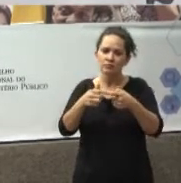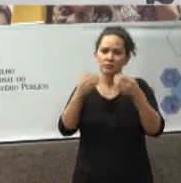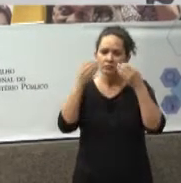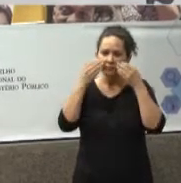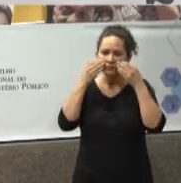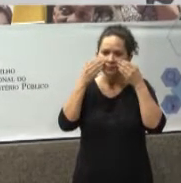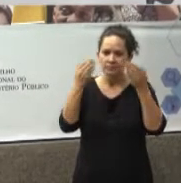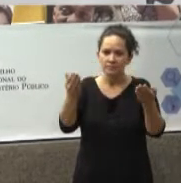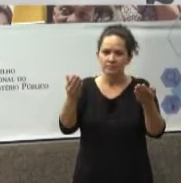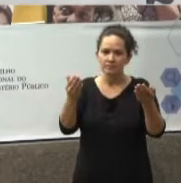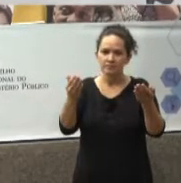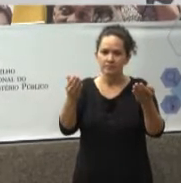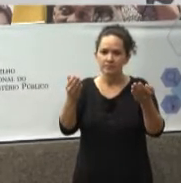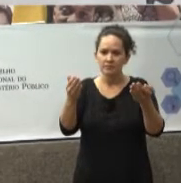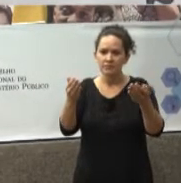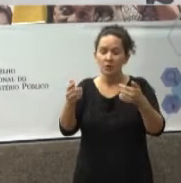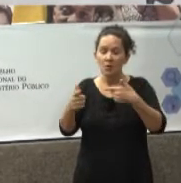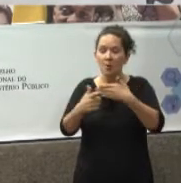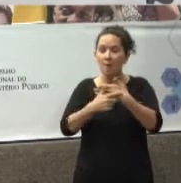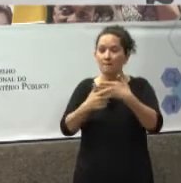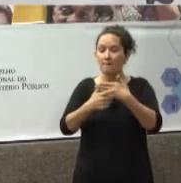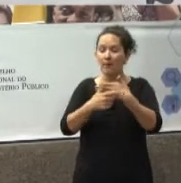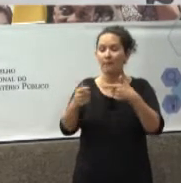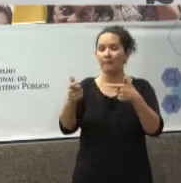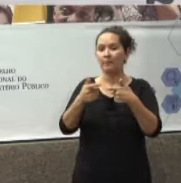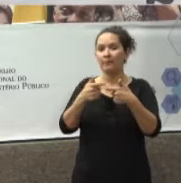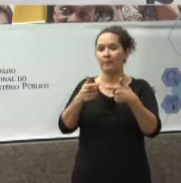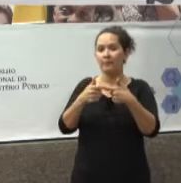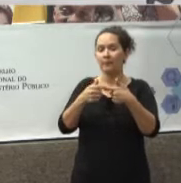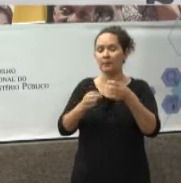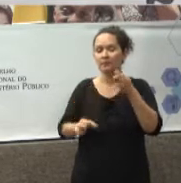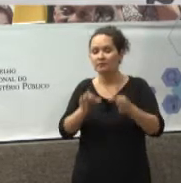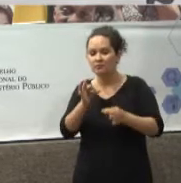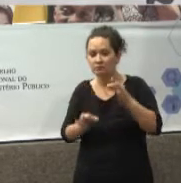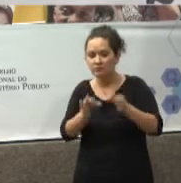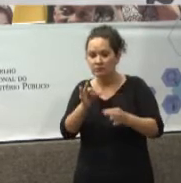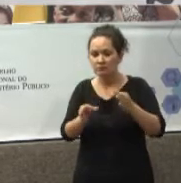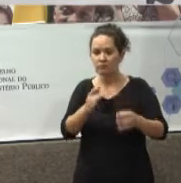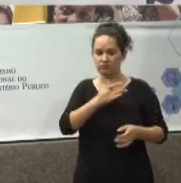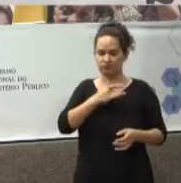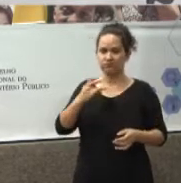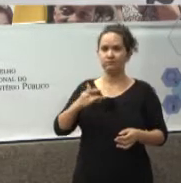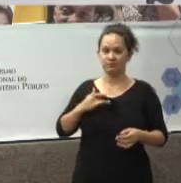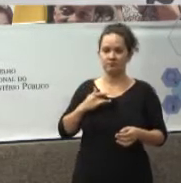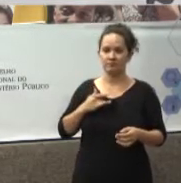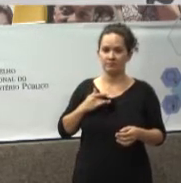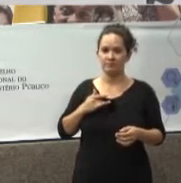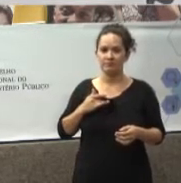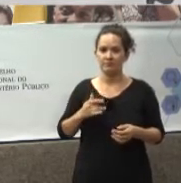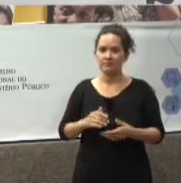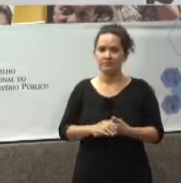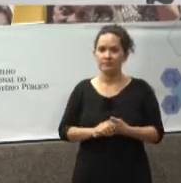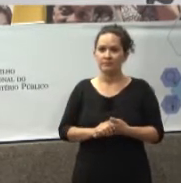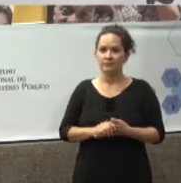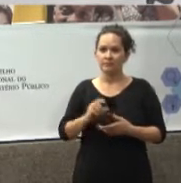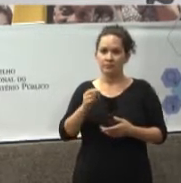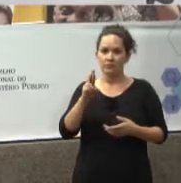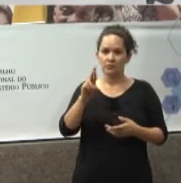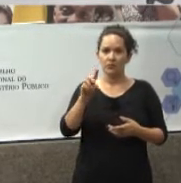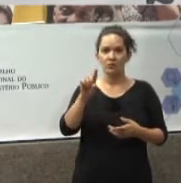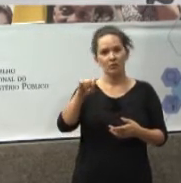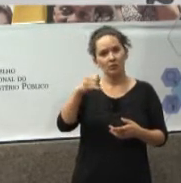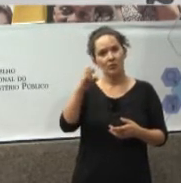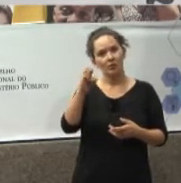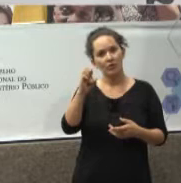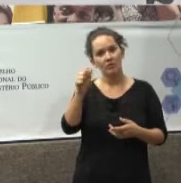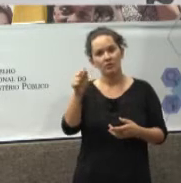sobre o papel do médico na judicialização da saúde é doutor jean carlo claro